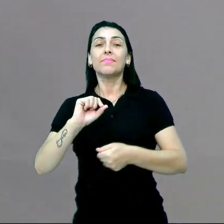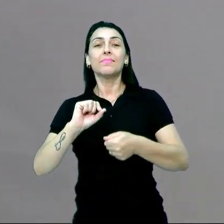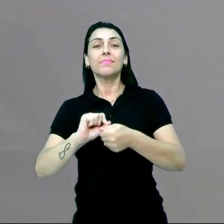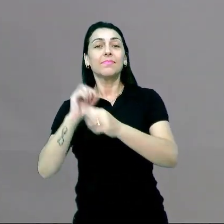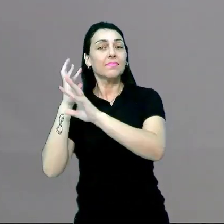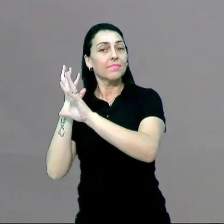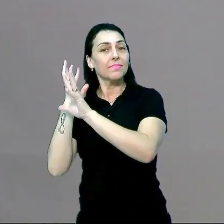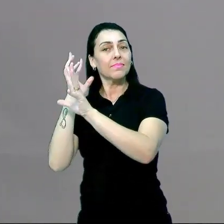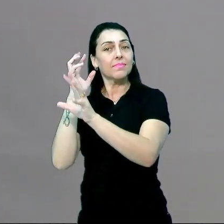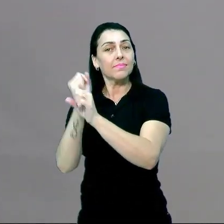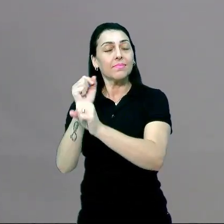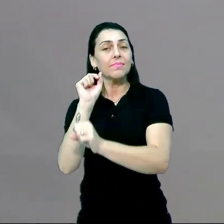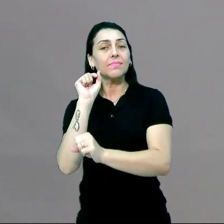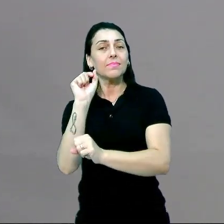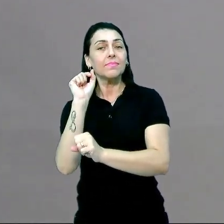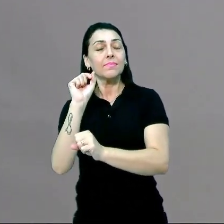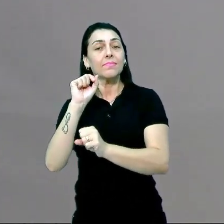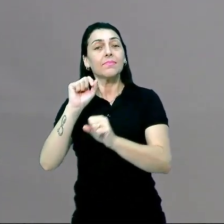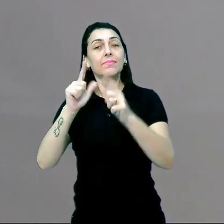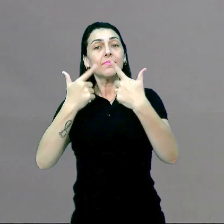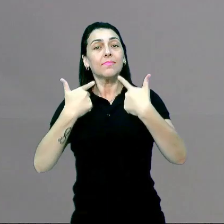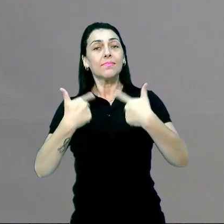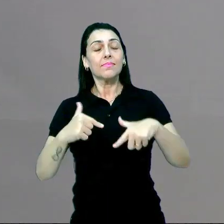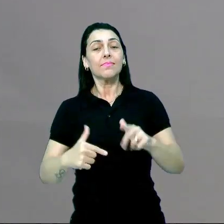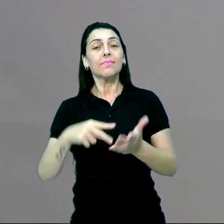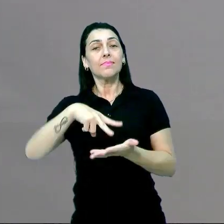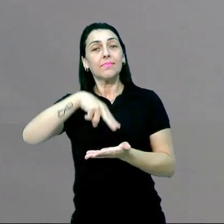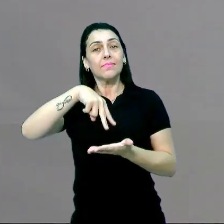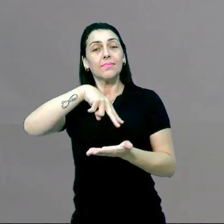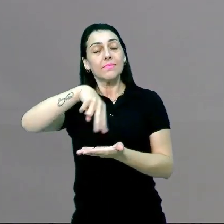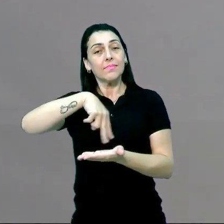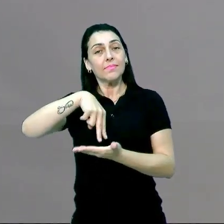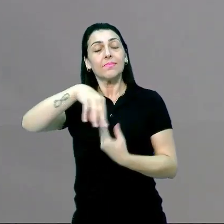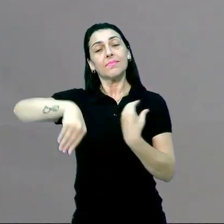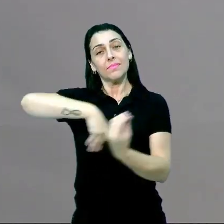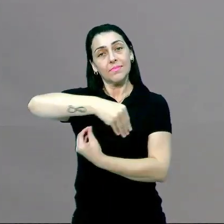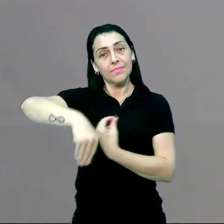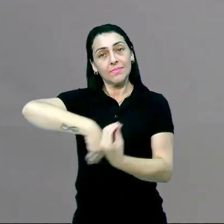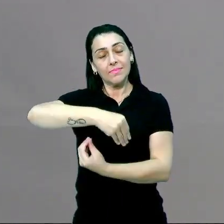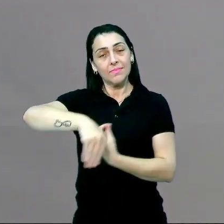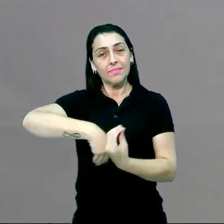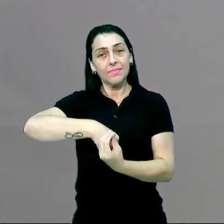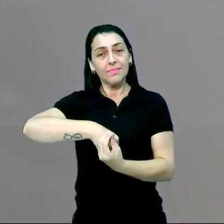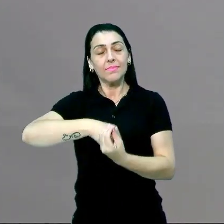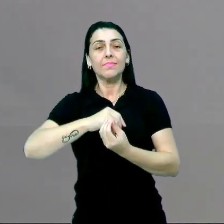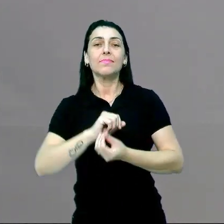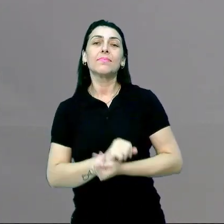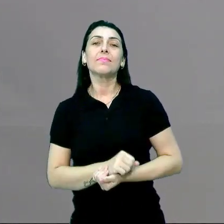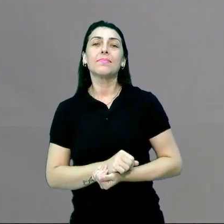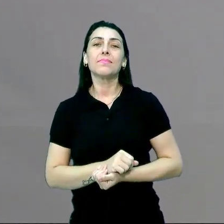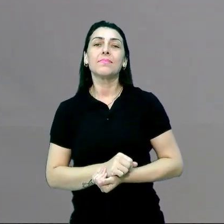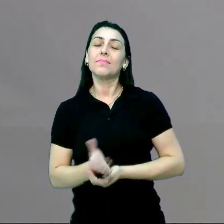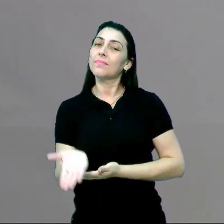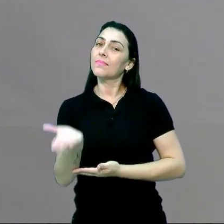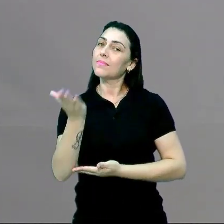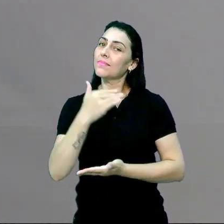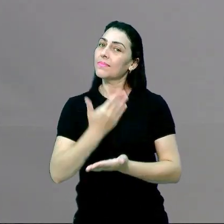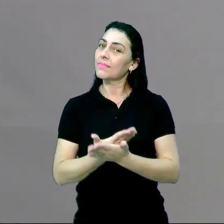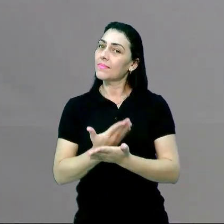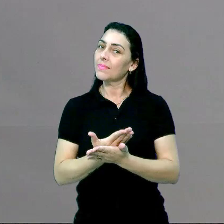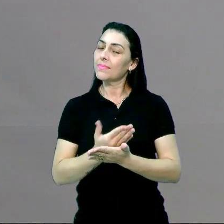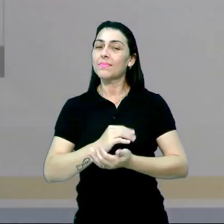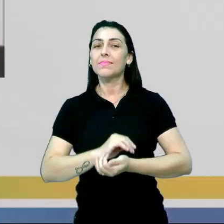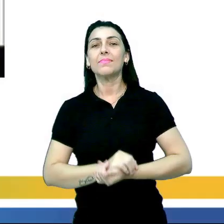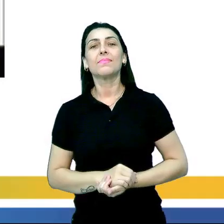uma revisão do que seria uma linguagem verbal, não verbal e linguagem mista. Vamos à nossa aula?